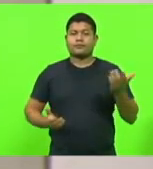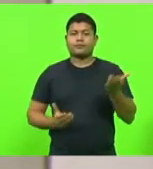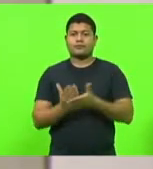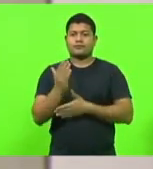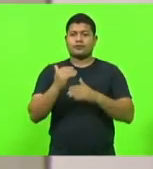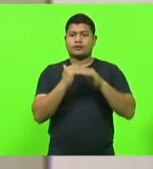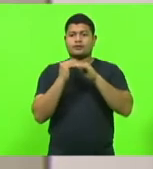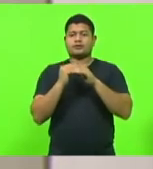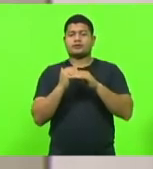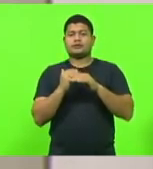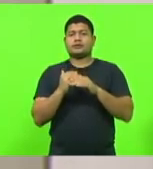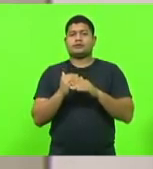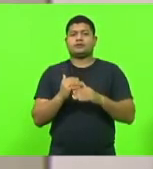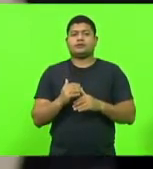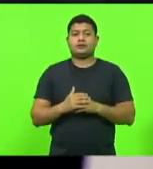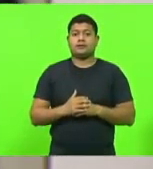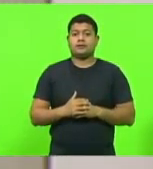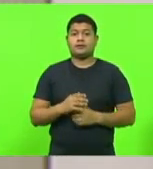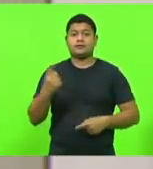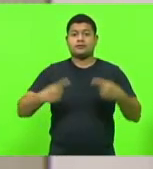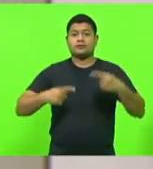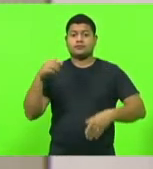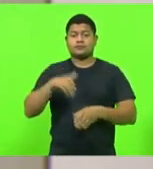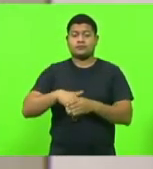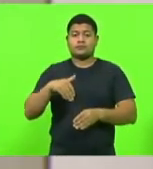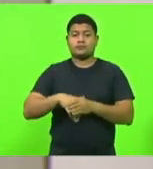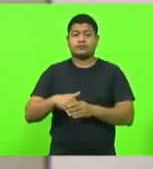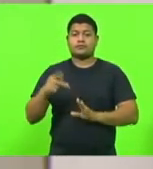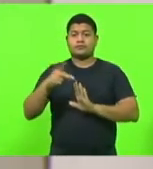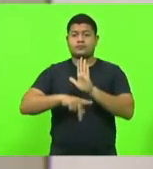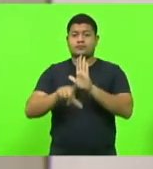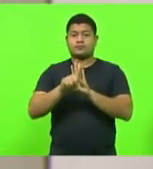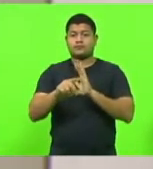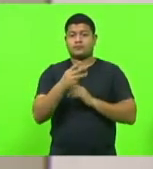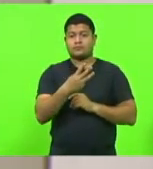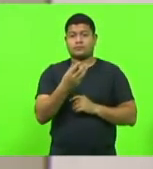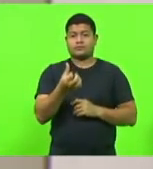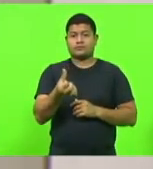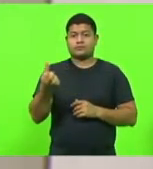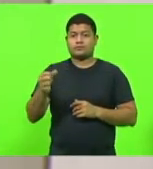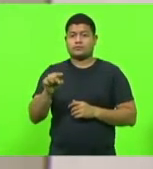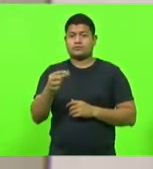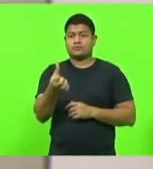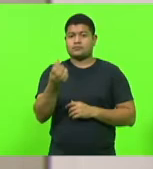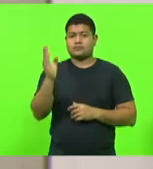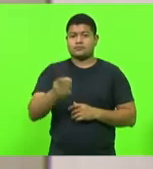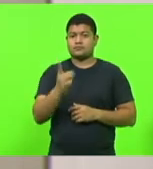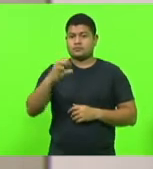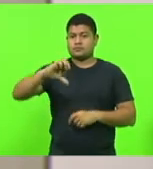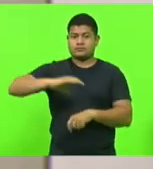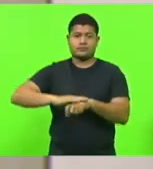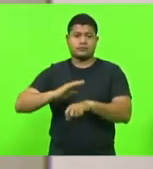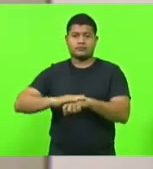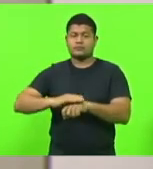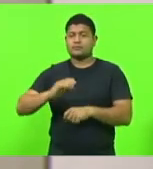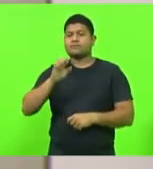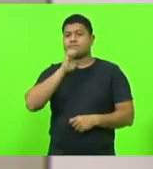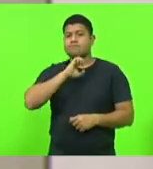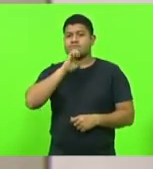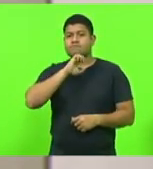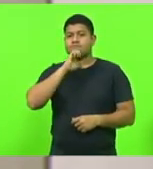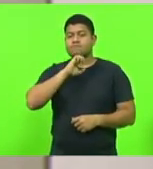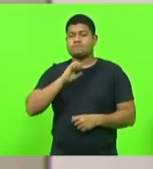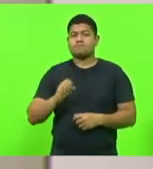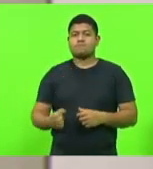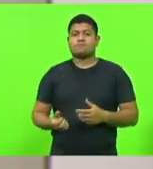por unanimidade. Discussão e votação em turno único do projeto de lei 366.6/2019, autor deputado Felipe Estevão.